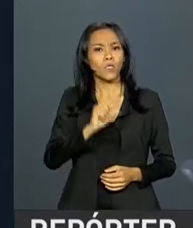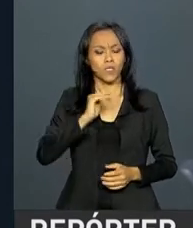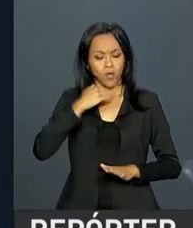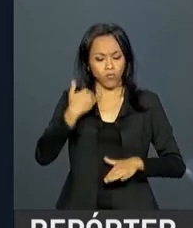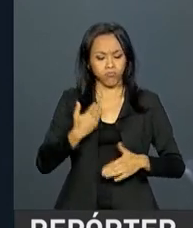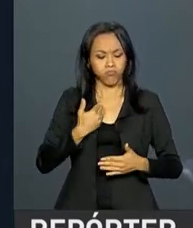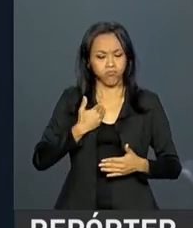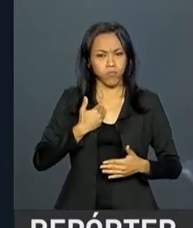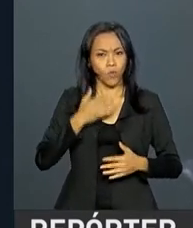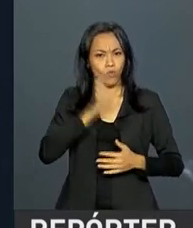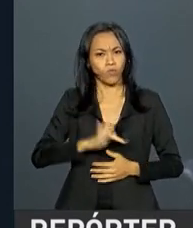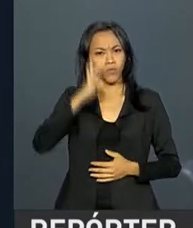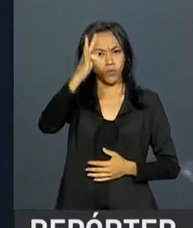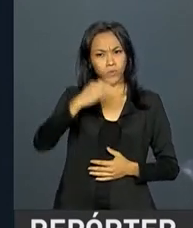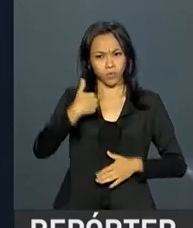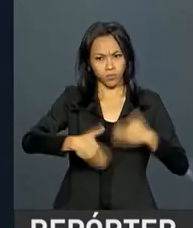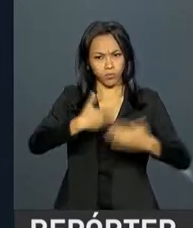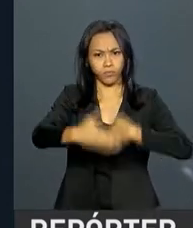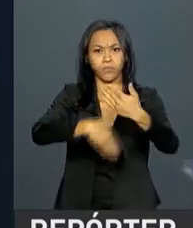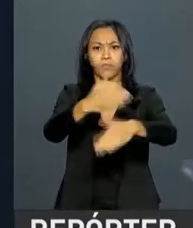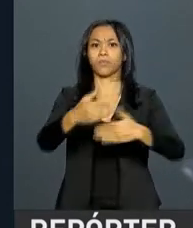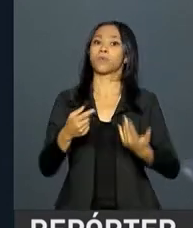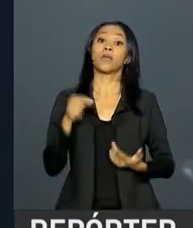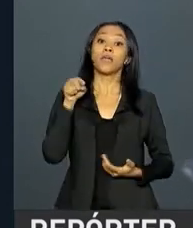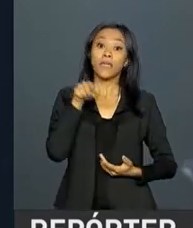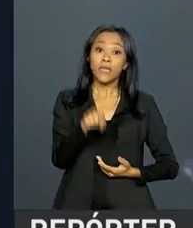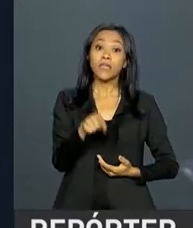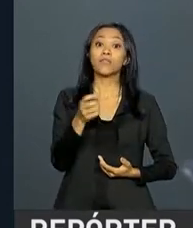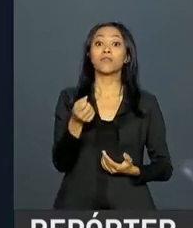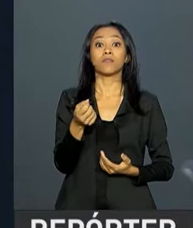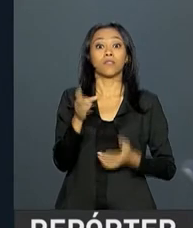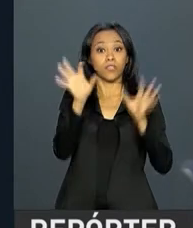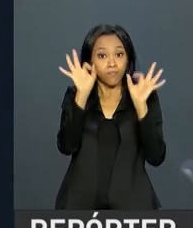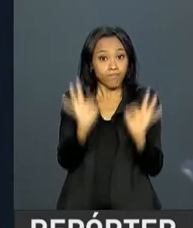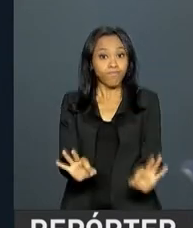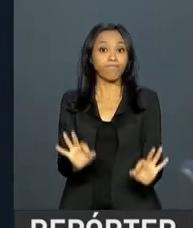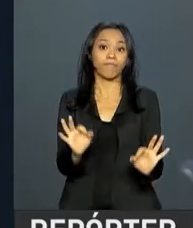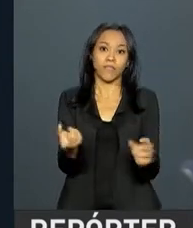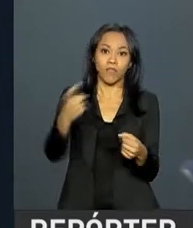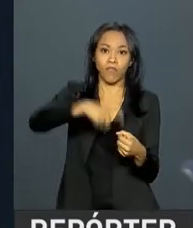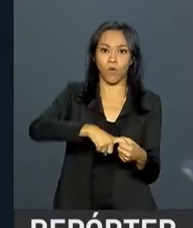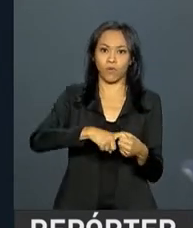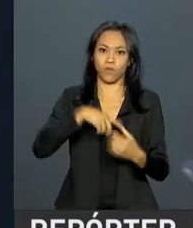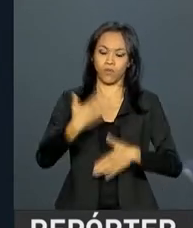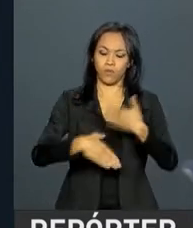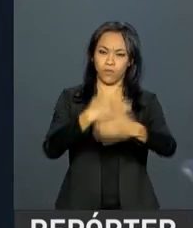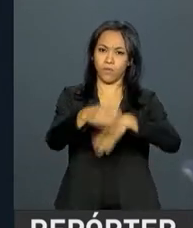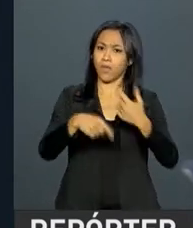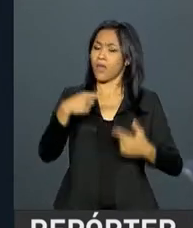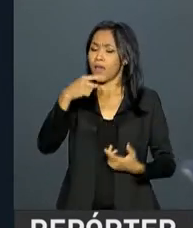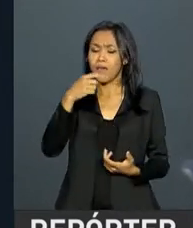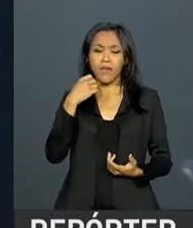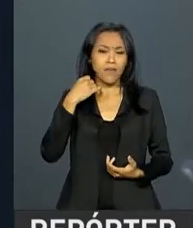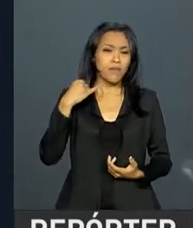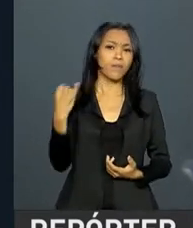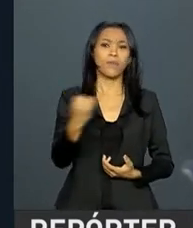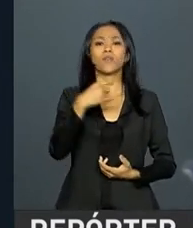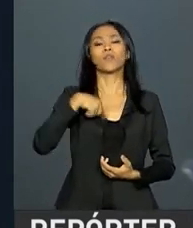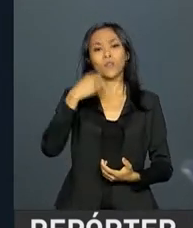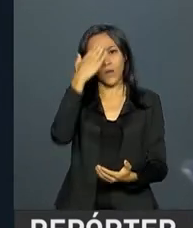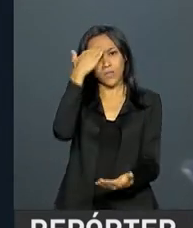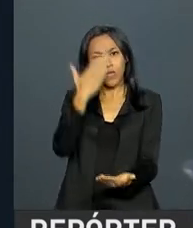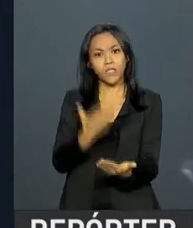futuro, a essa retomada de crescimento, ela seja uma realidade. É fundamental, é indispensável e acreditamos que